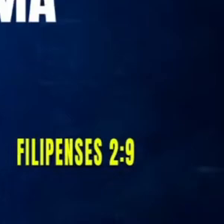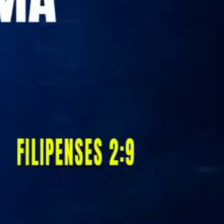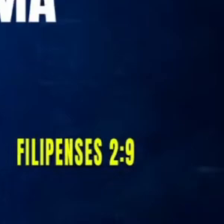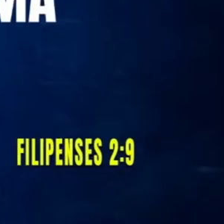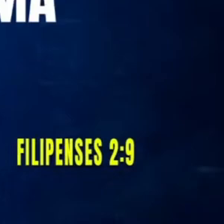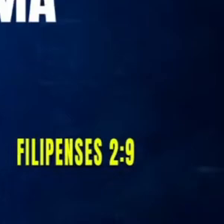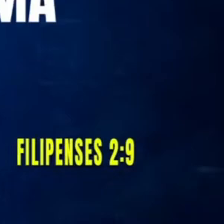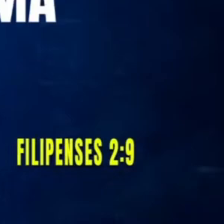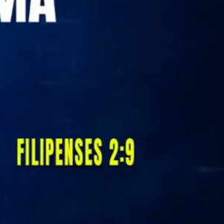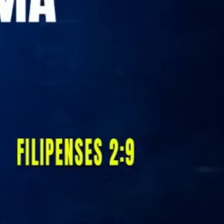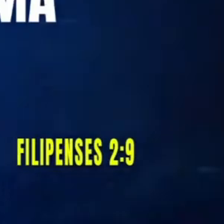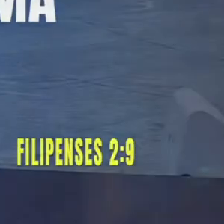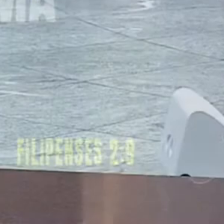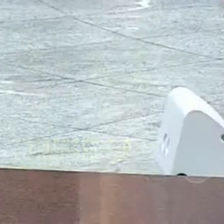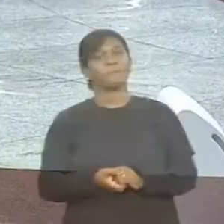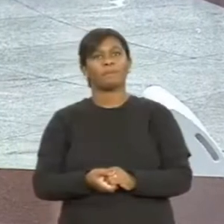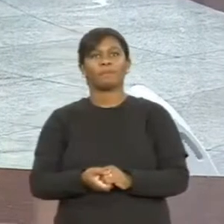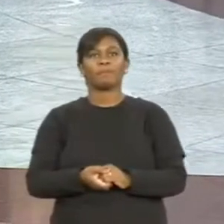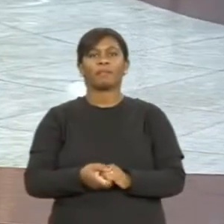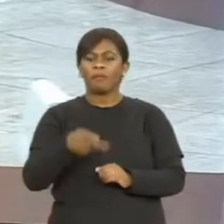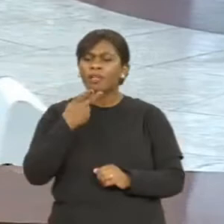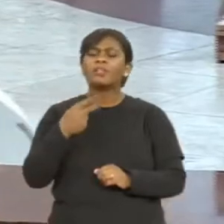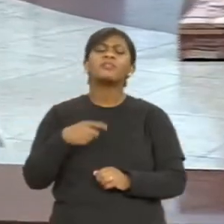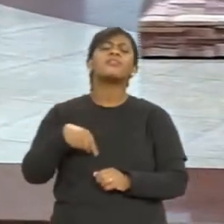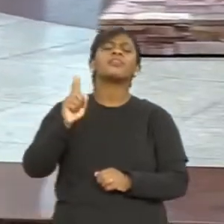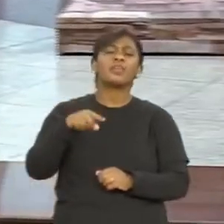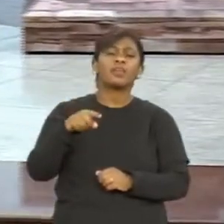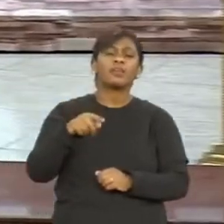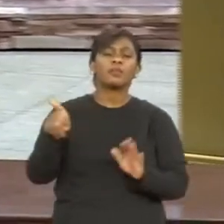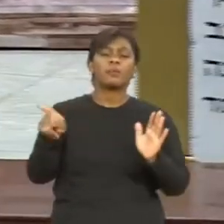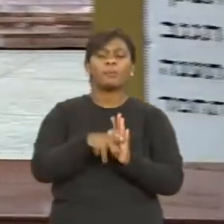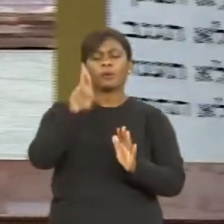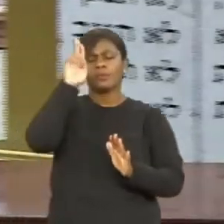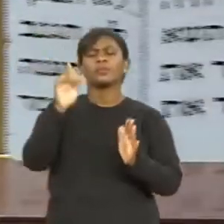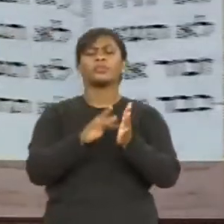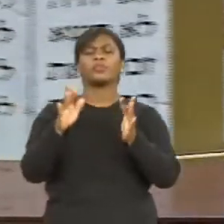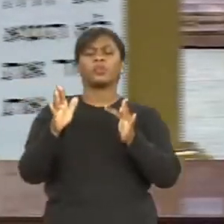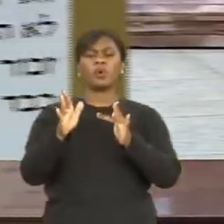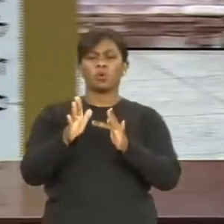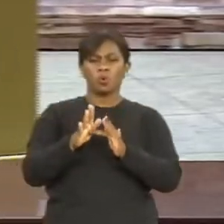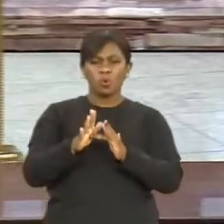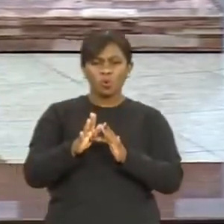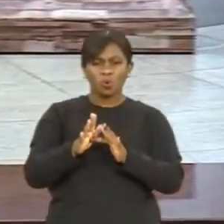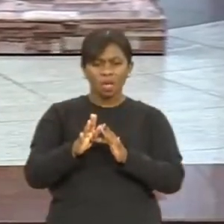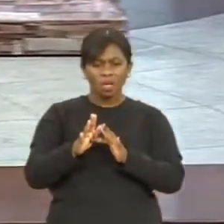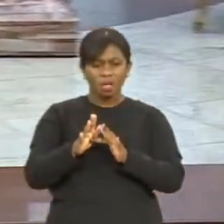todo nome. Está falando de quem aí? Do Senhor Jesus. Ele se esvaziou.